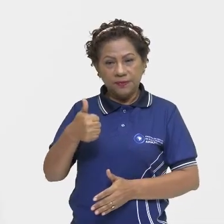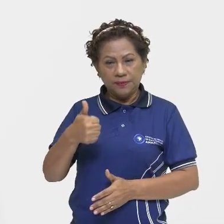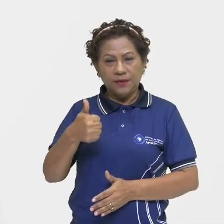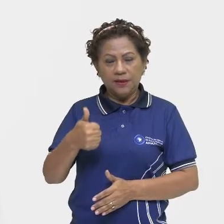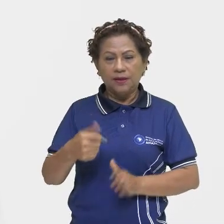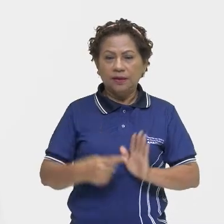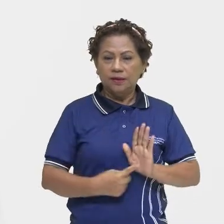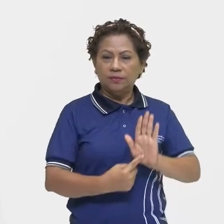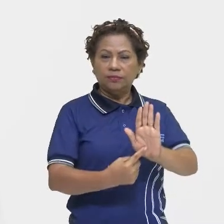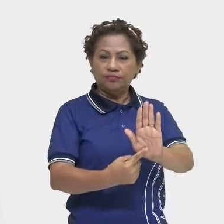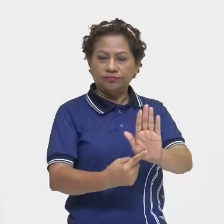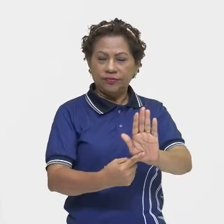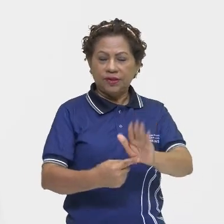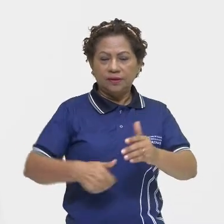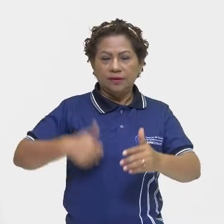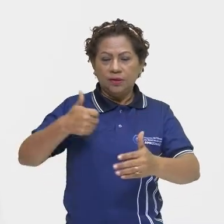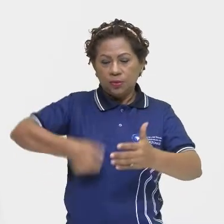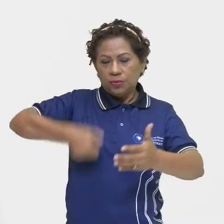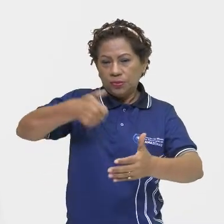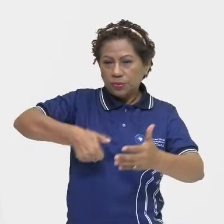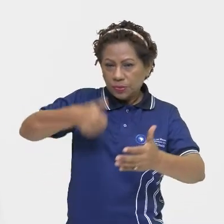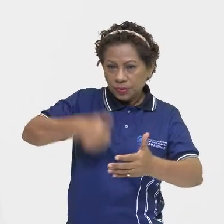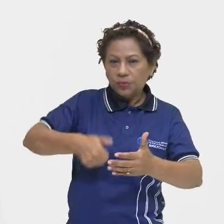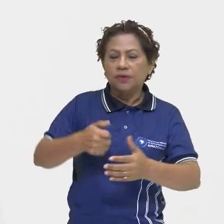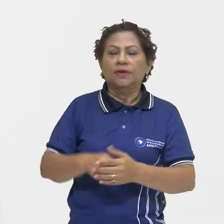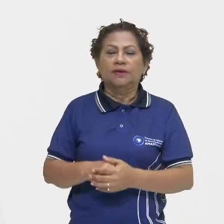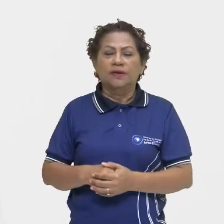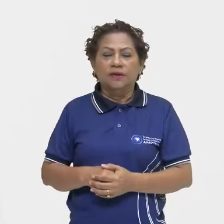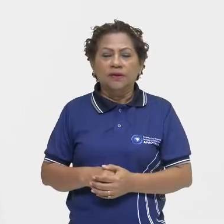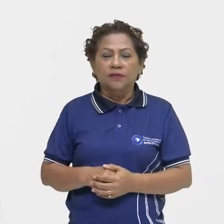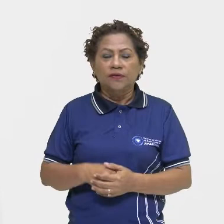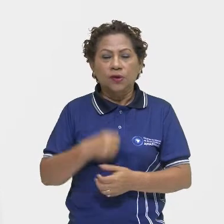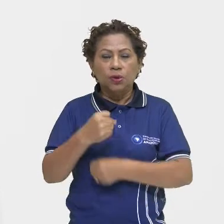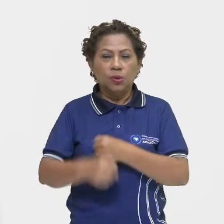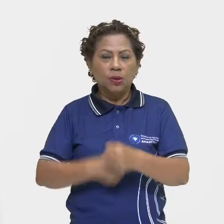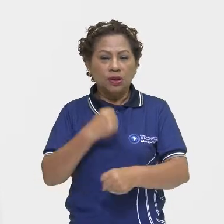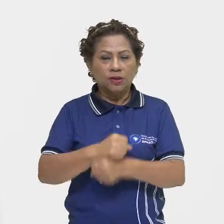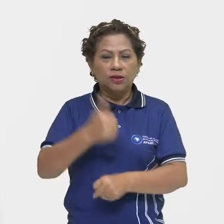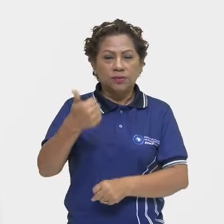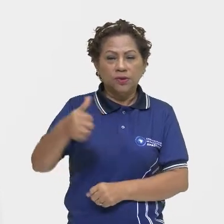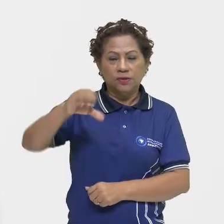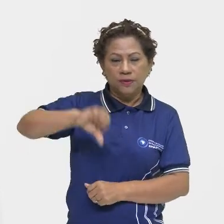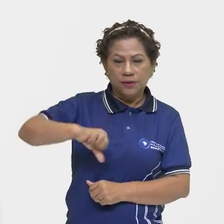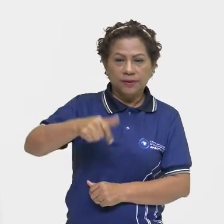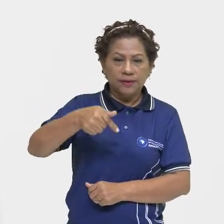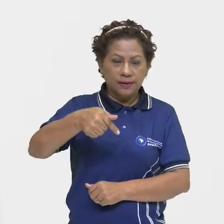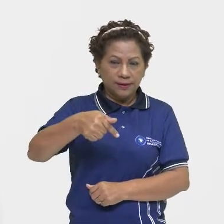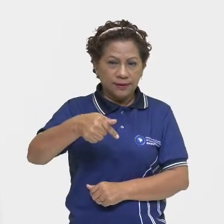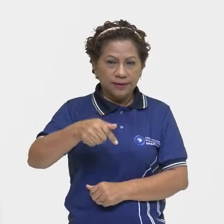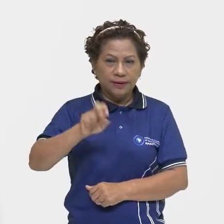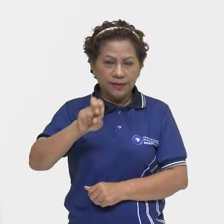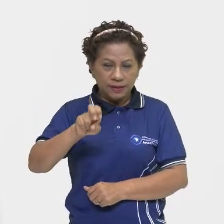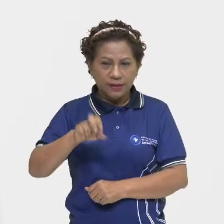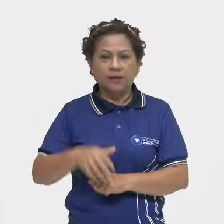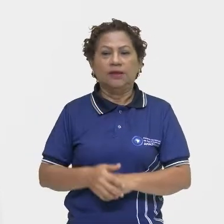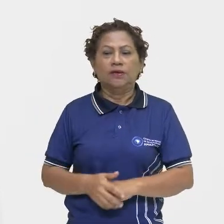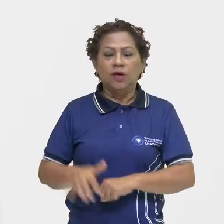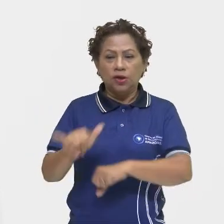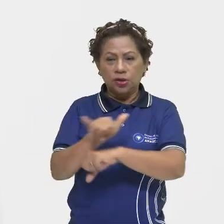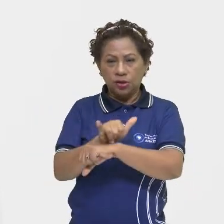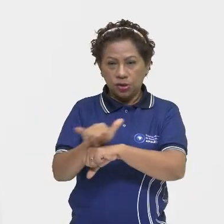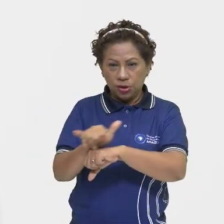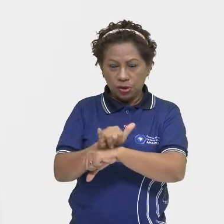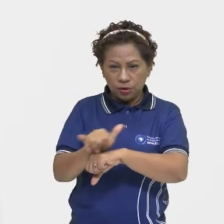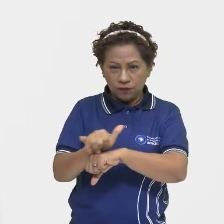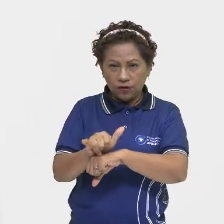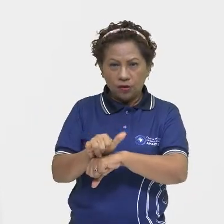grafite foi realizada em 1975, no Art Space de Nova York, com a